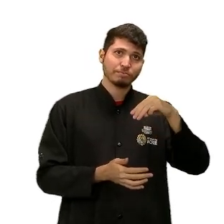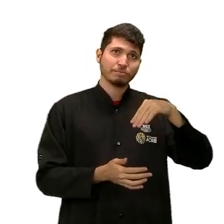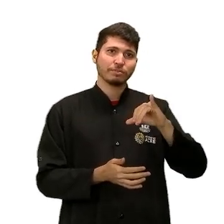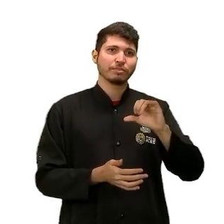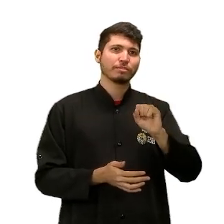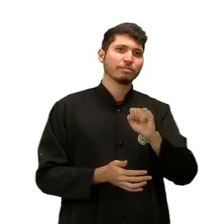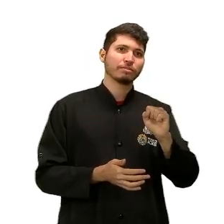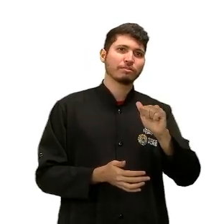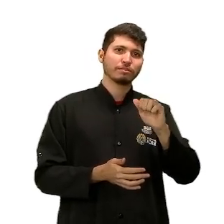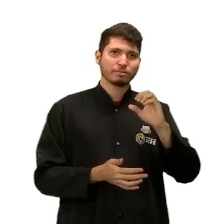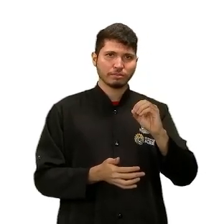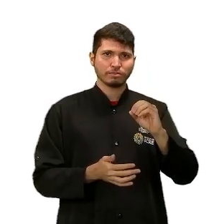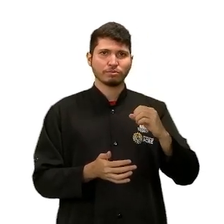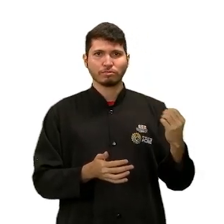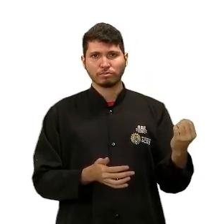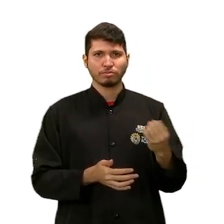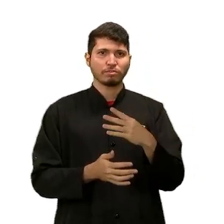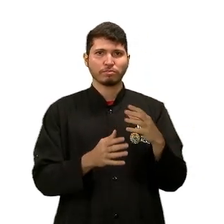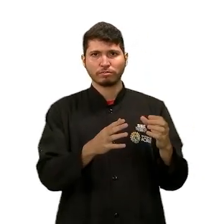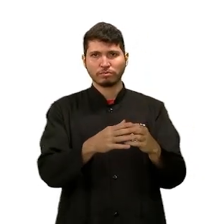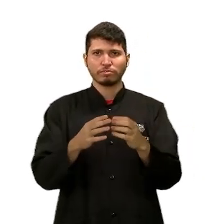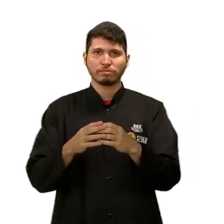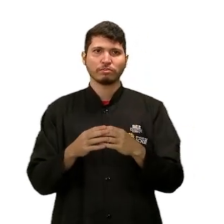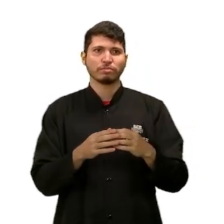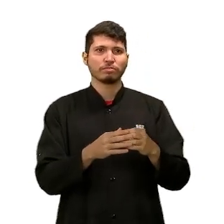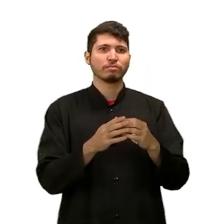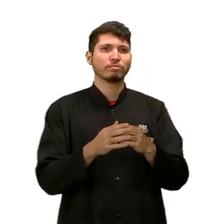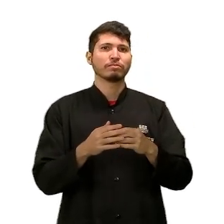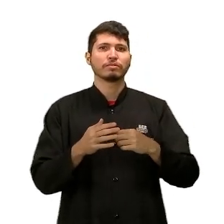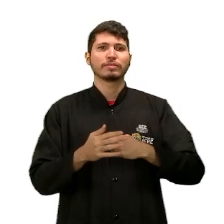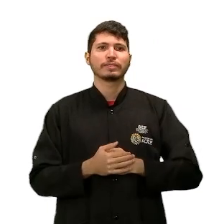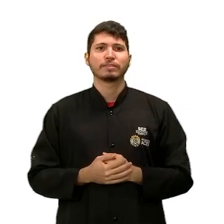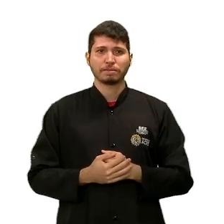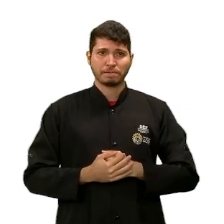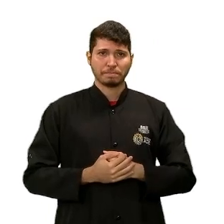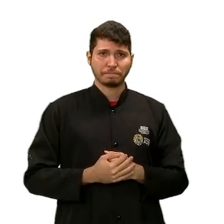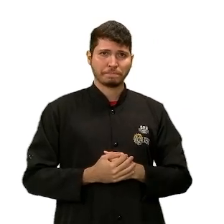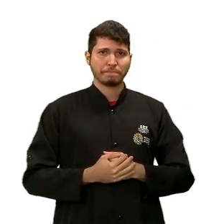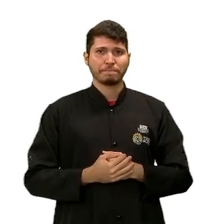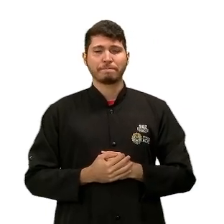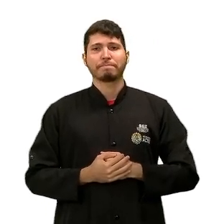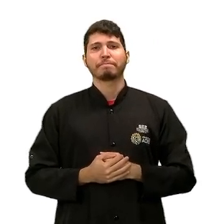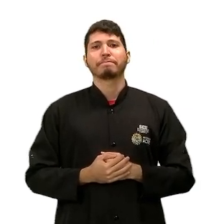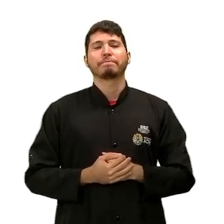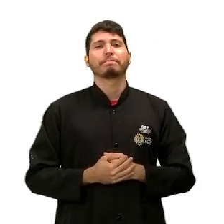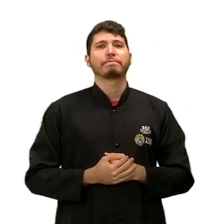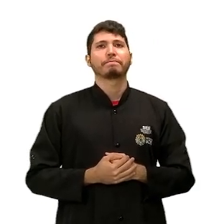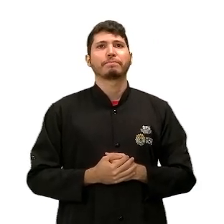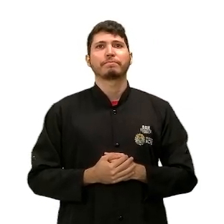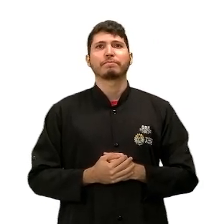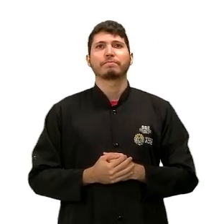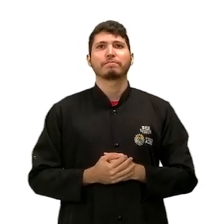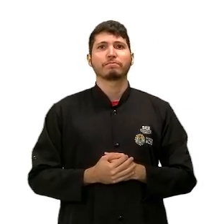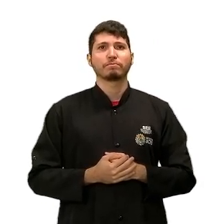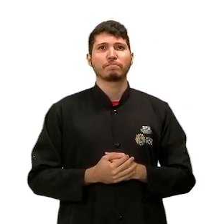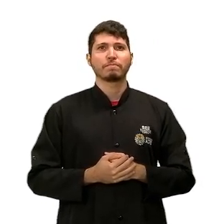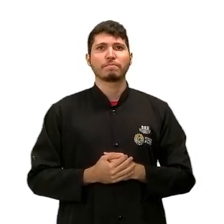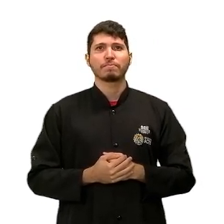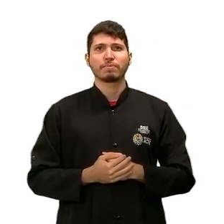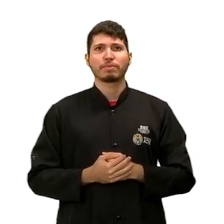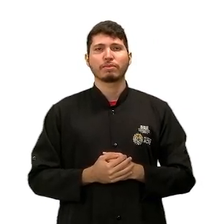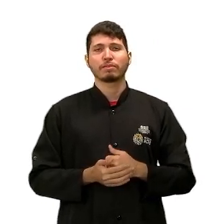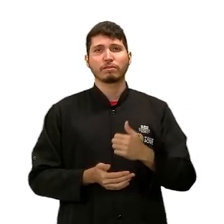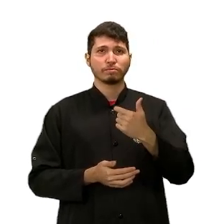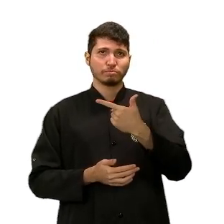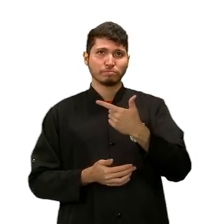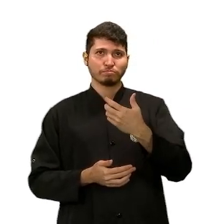Unidas. 5 dos 15 membros são permanentes e podem vetar resoluções, o que ocorreu 261